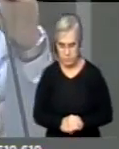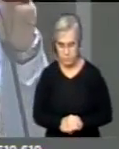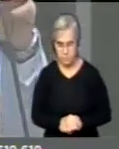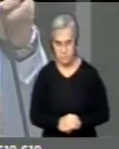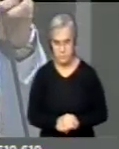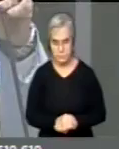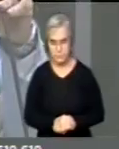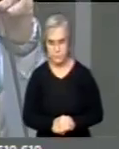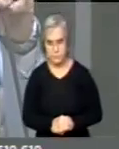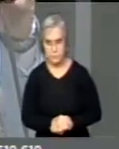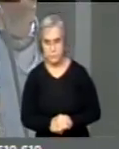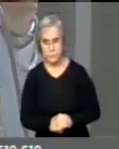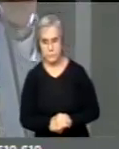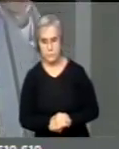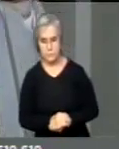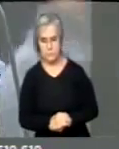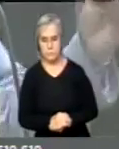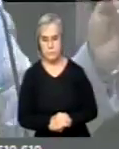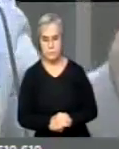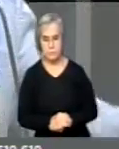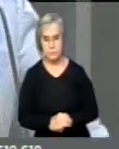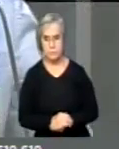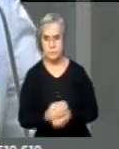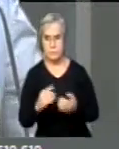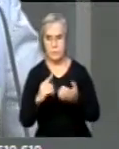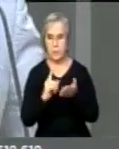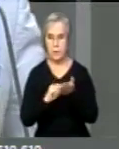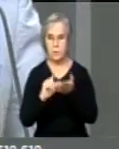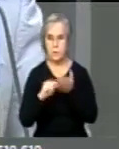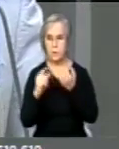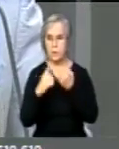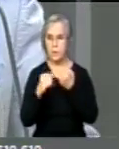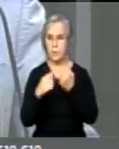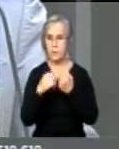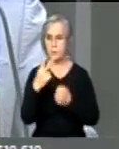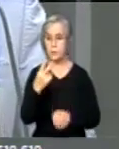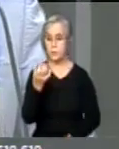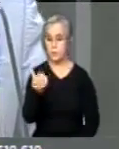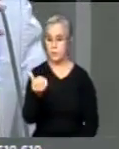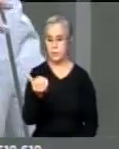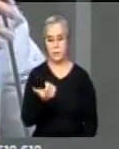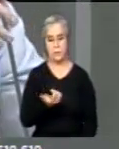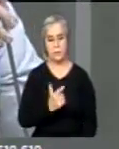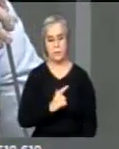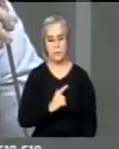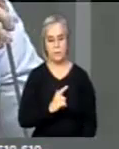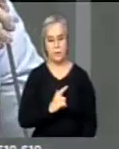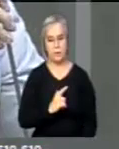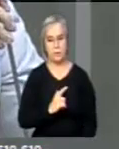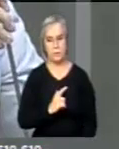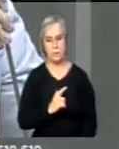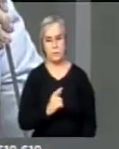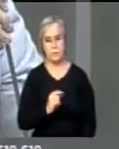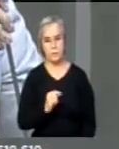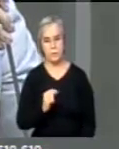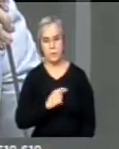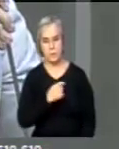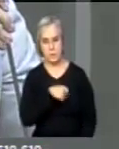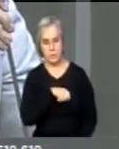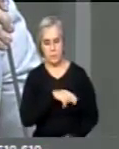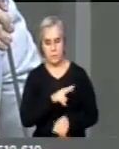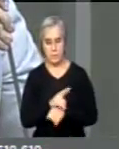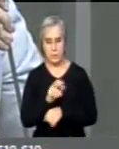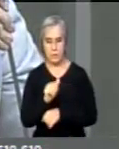Carta Magna, o artigo 26 prevê exatamente a auditoria